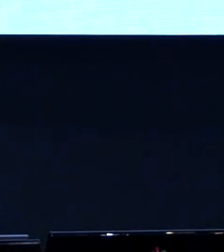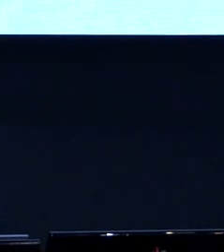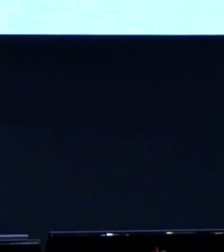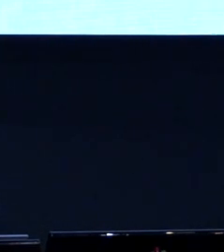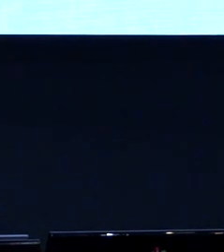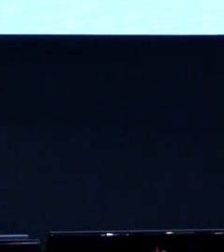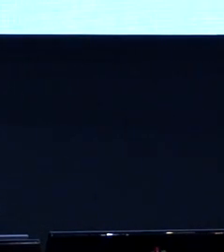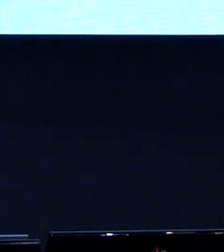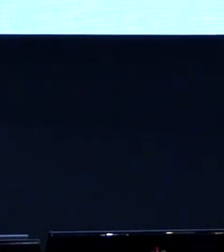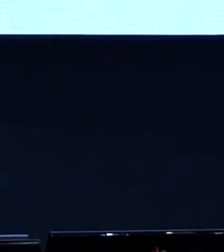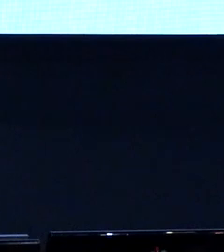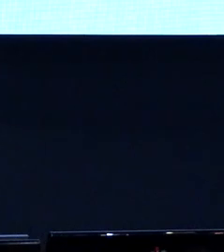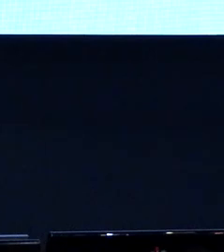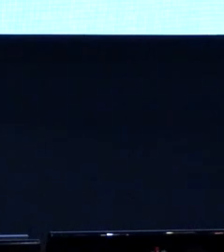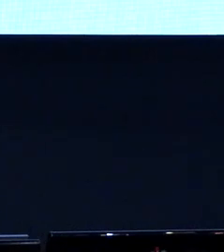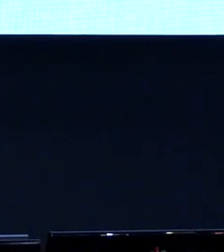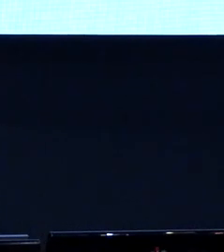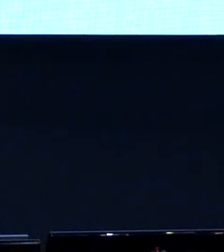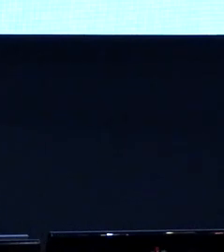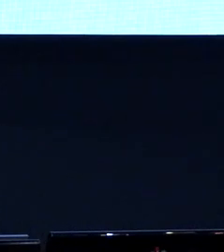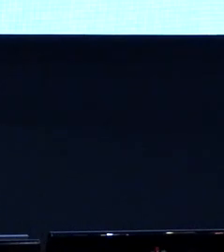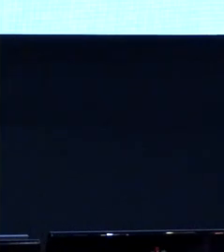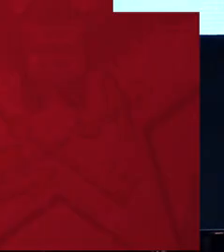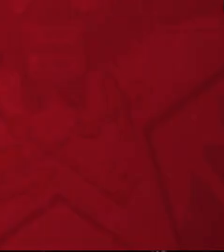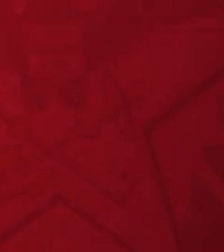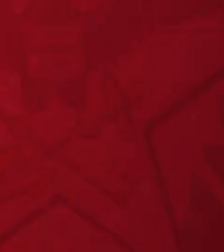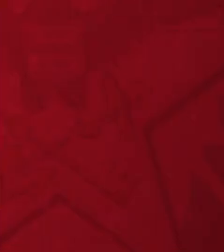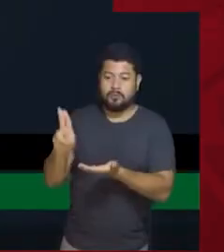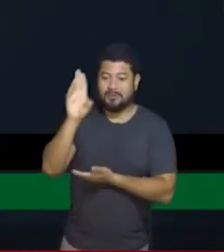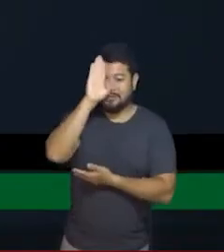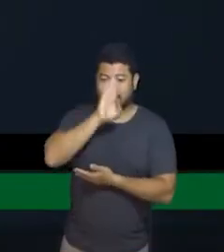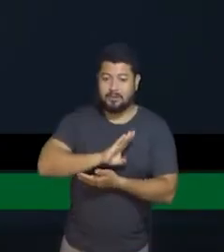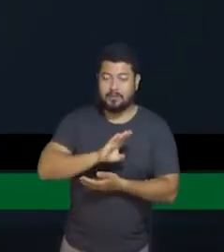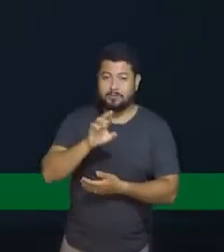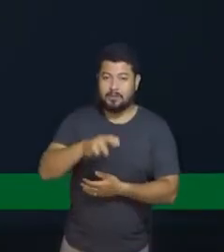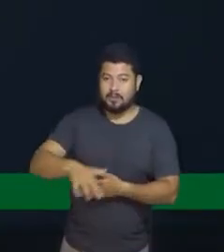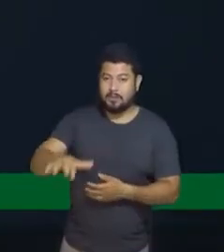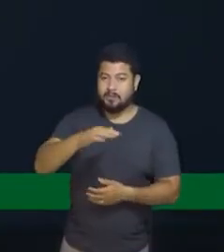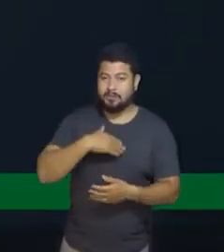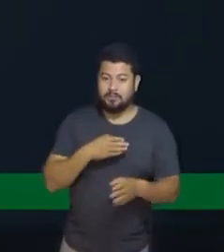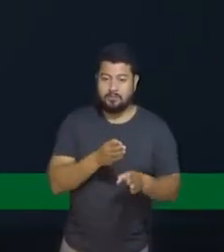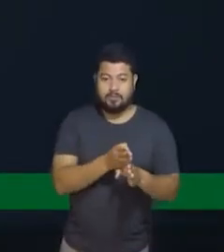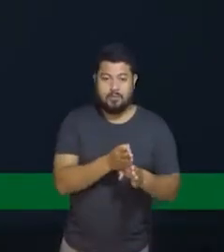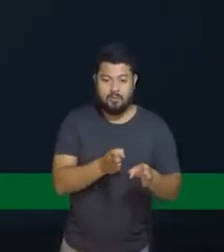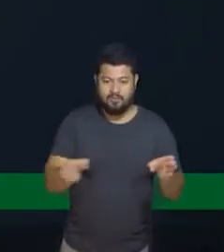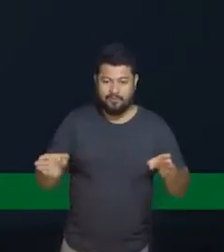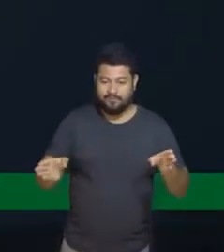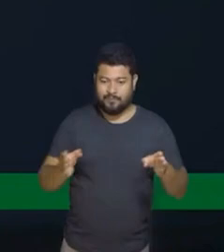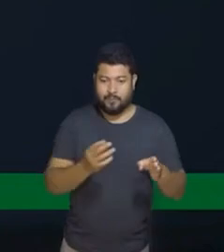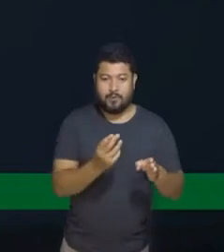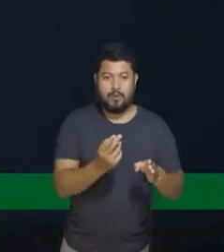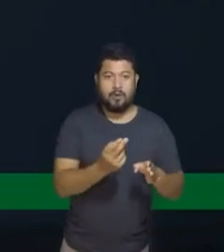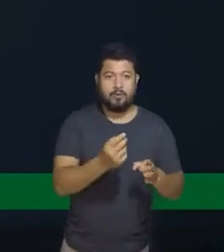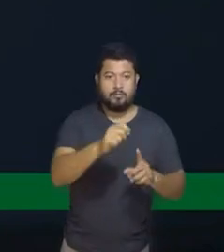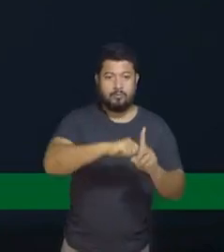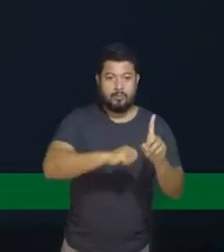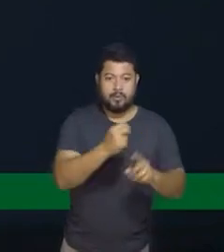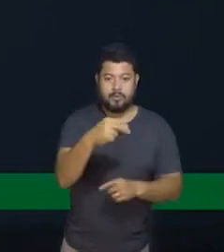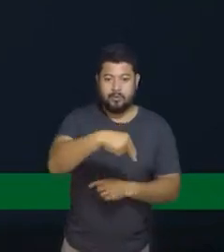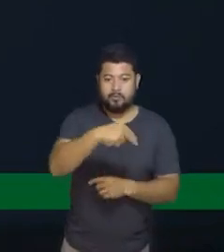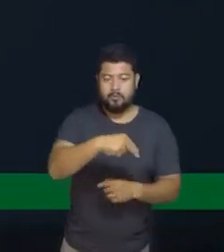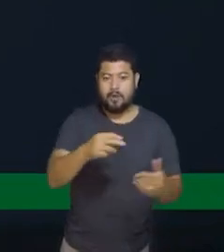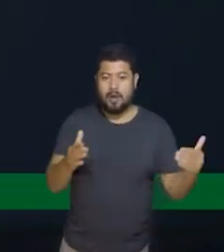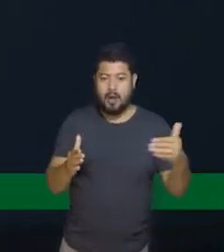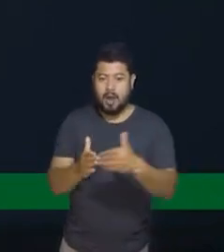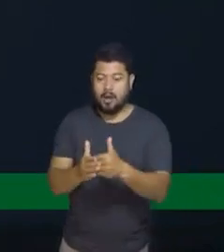papel do programa Universidade Gratuita por essas conquistas. Entre novembro de 2023, período da primeira